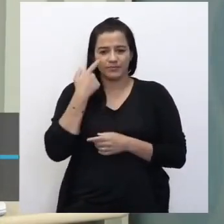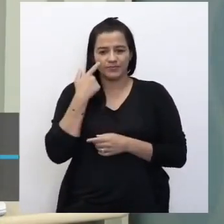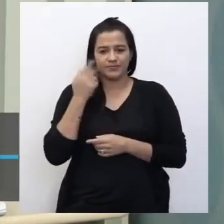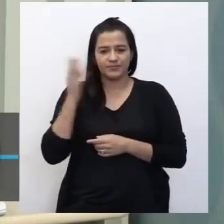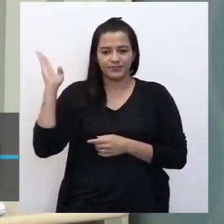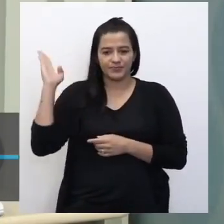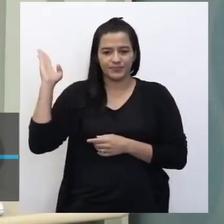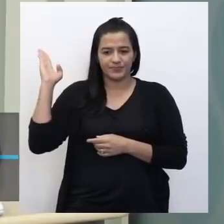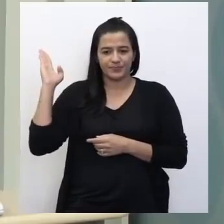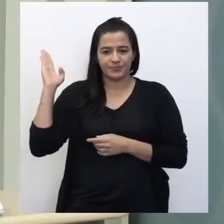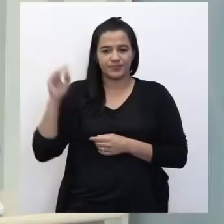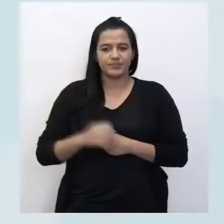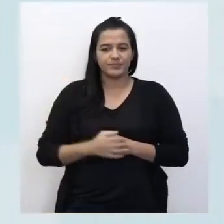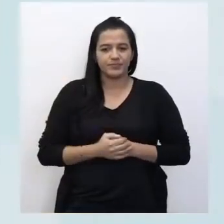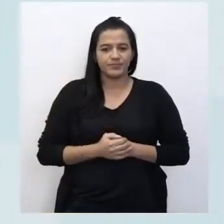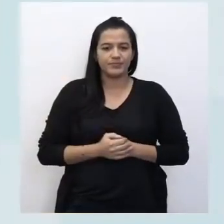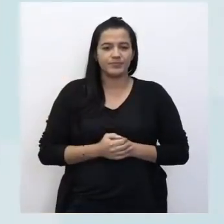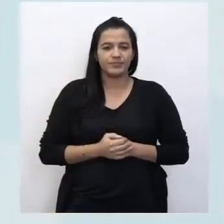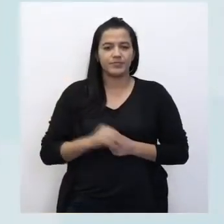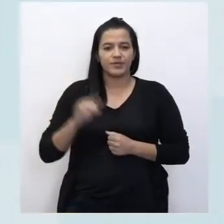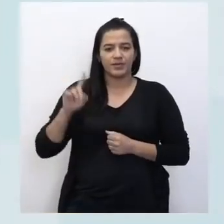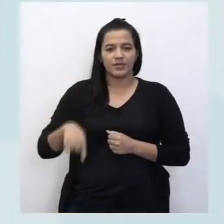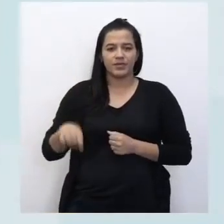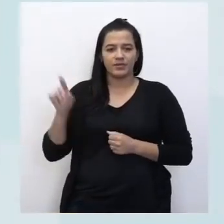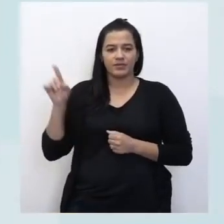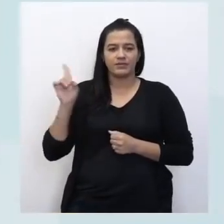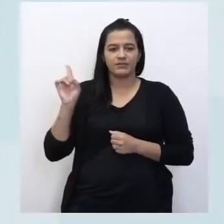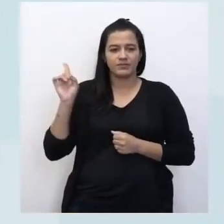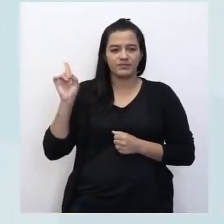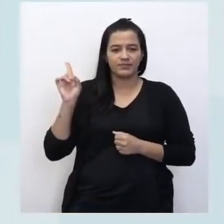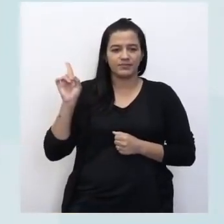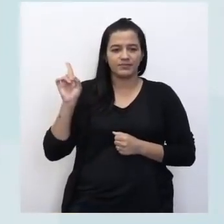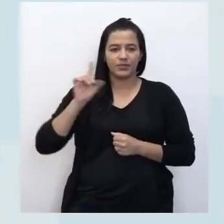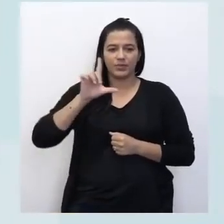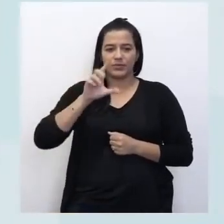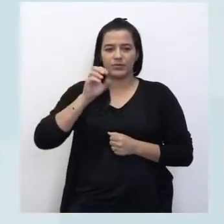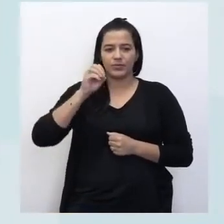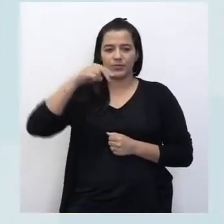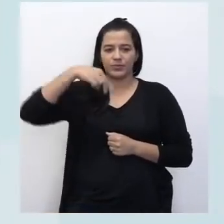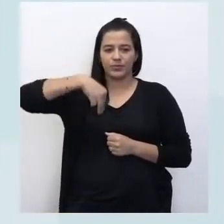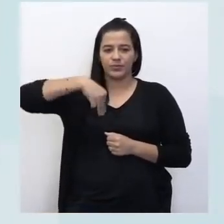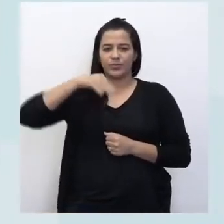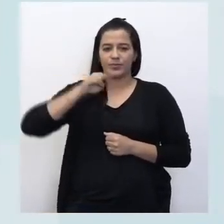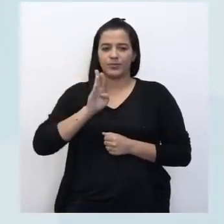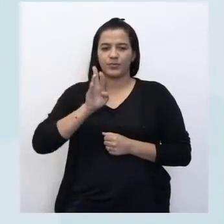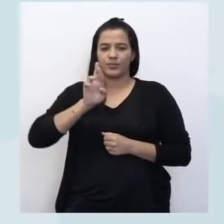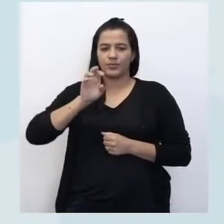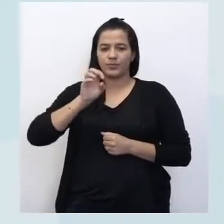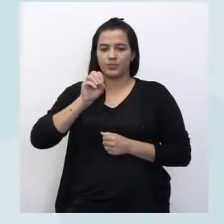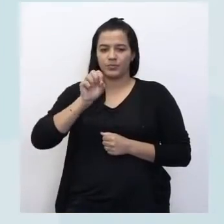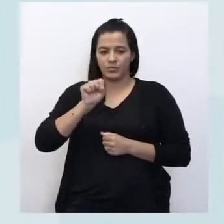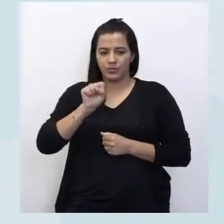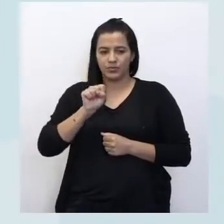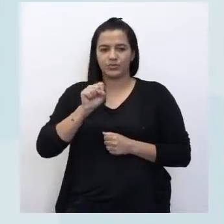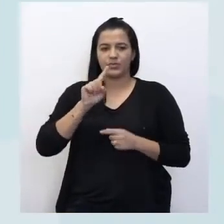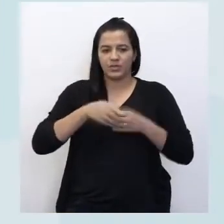na tela para vocês. O Lombroso, que nasce em 1835 e morre em 1909, ele é o pai